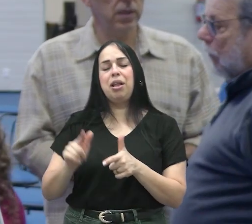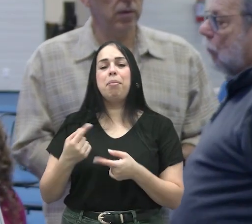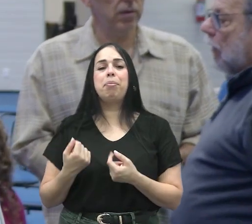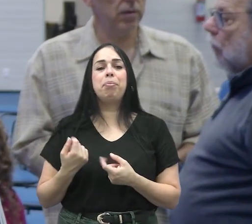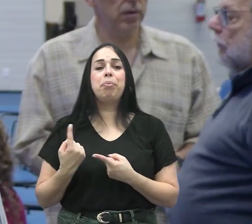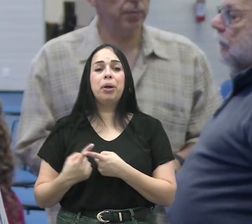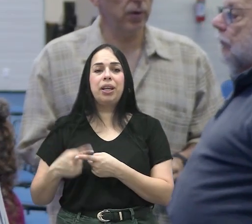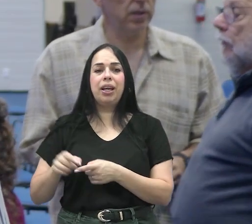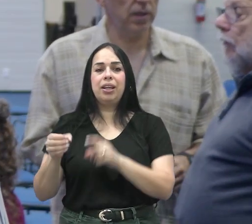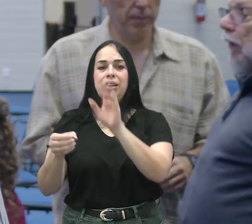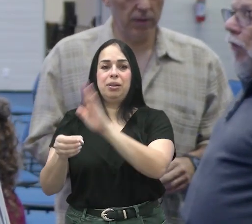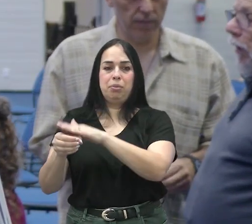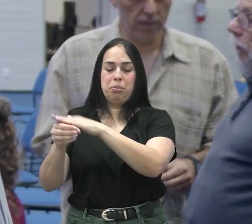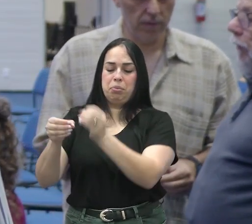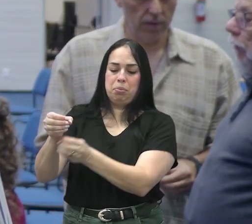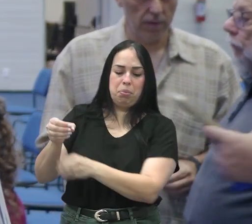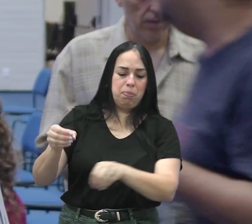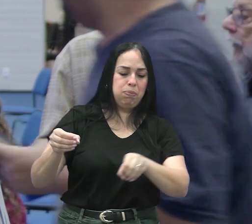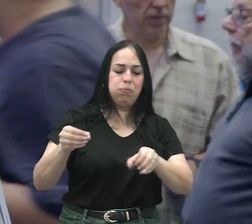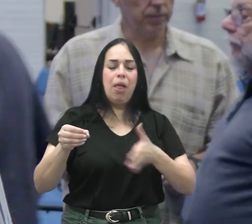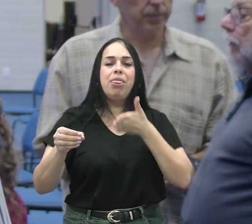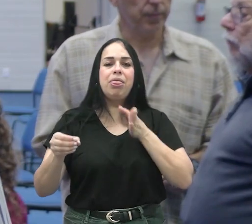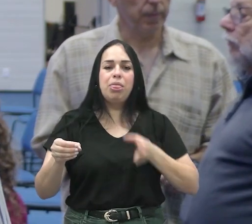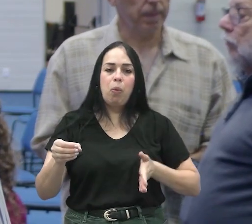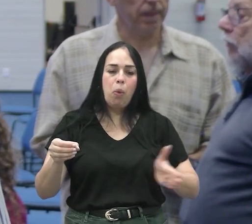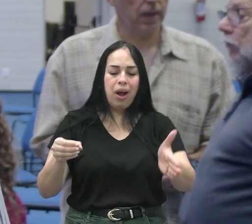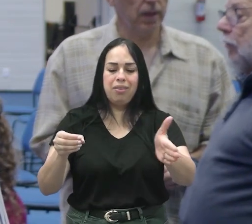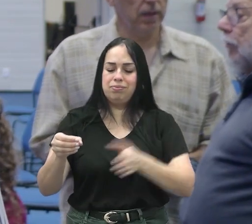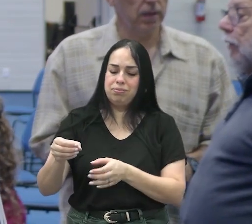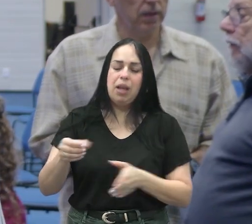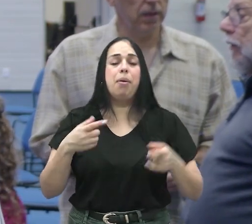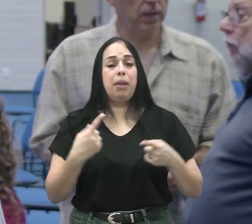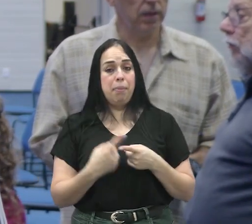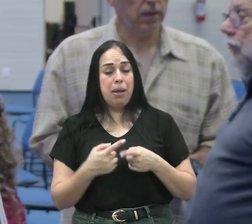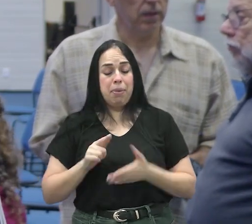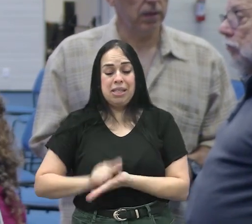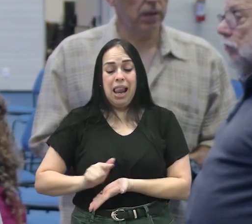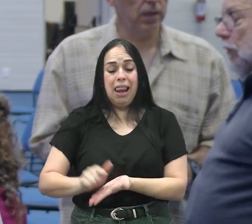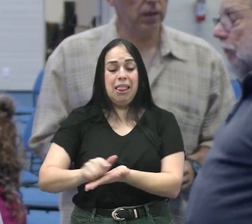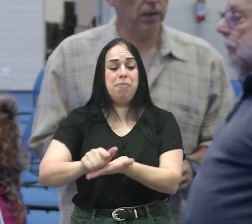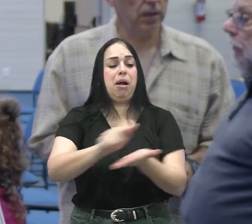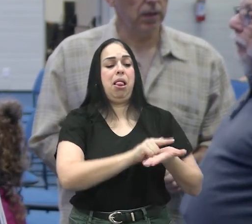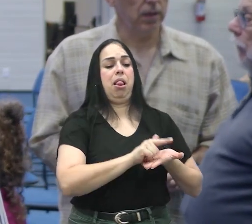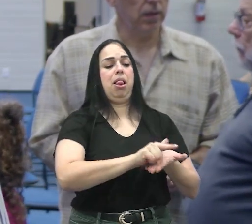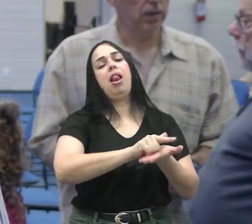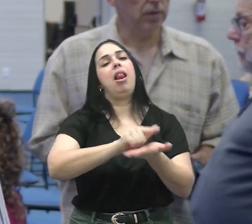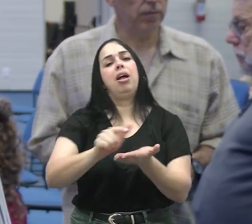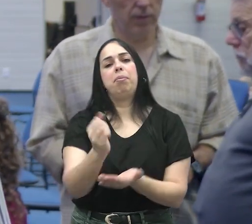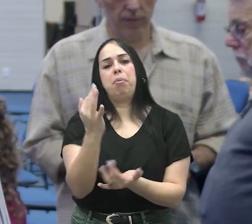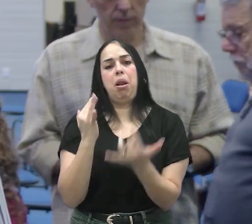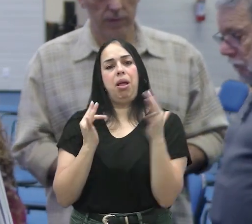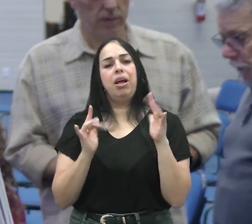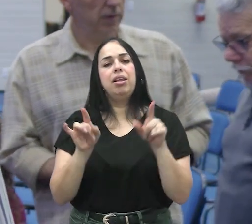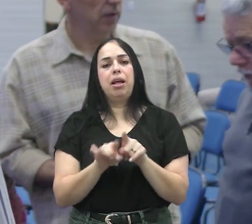escoamento de esgoto, tá certo? Temos problemas de macrodrenagem, que temos que recuperar essas margens do rio urgentemente e dos seus